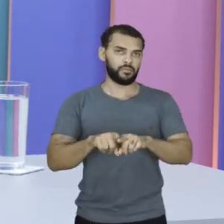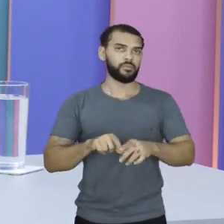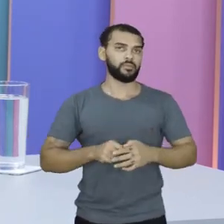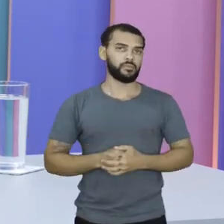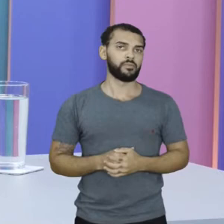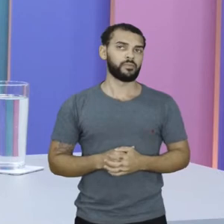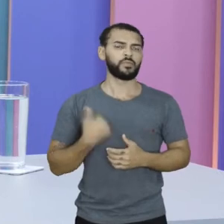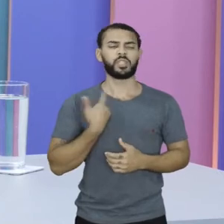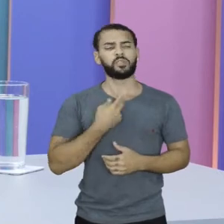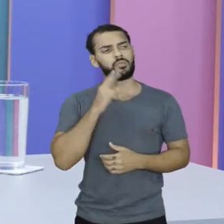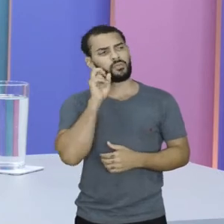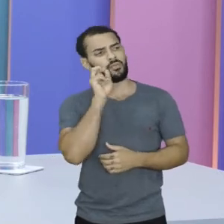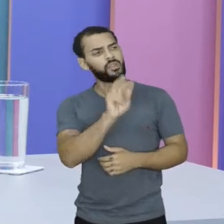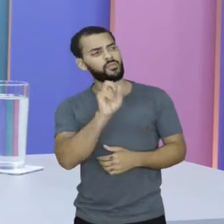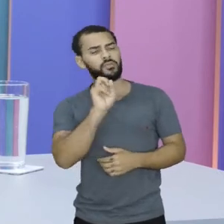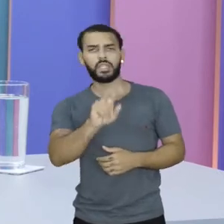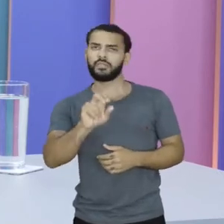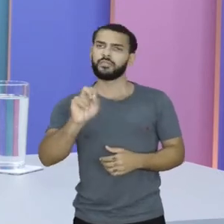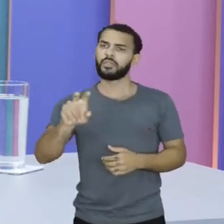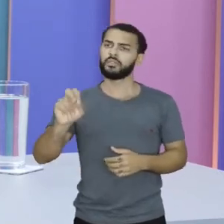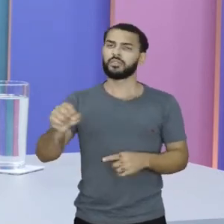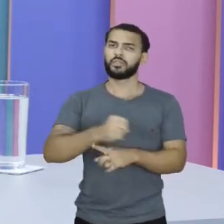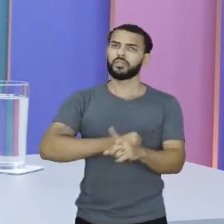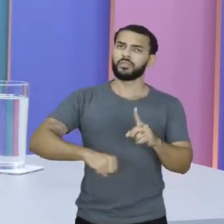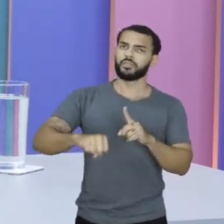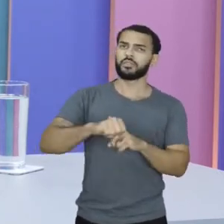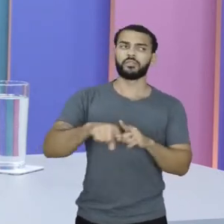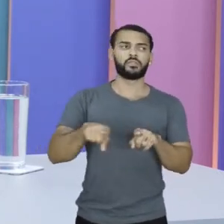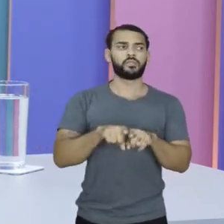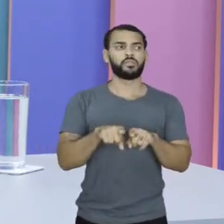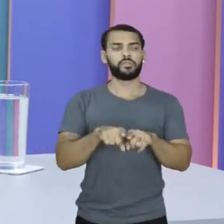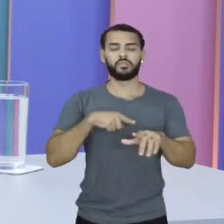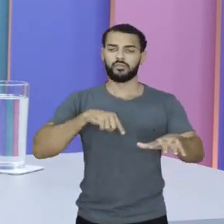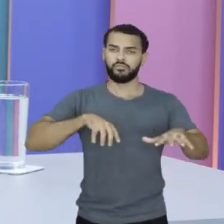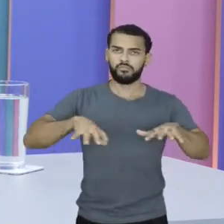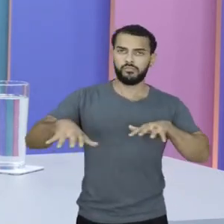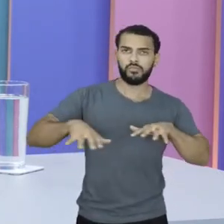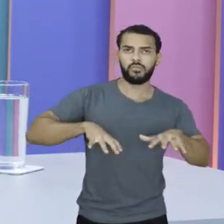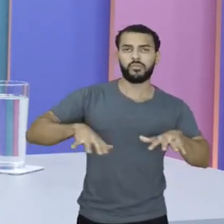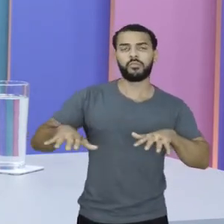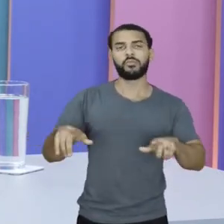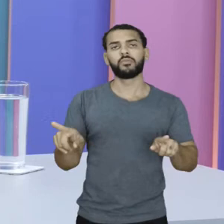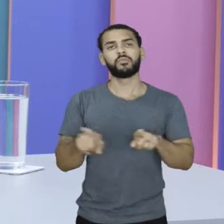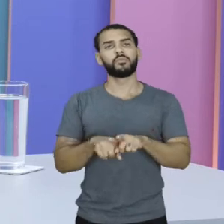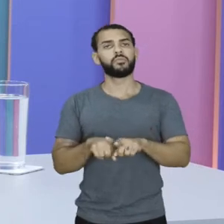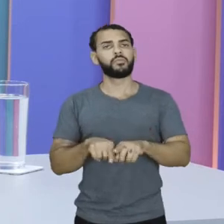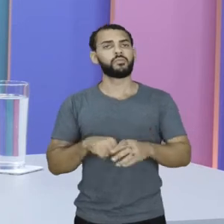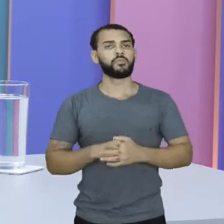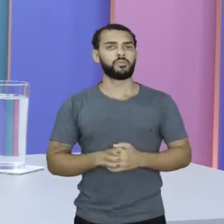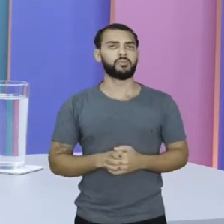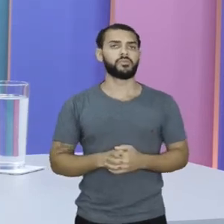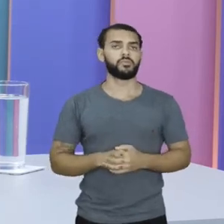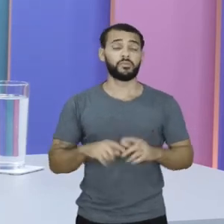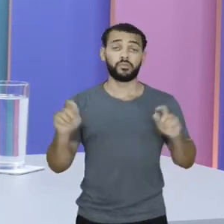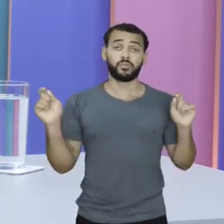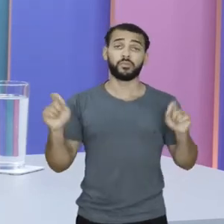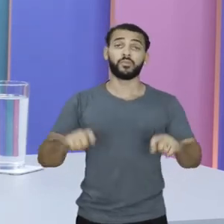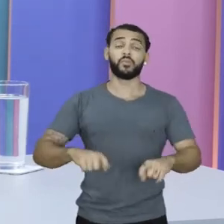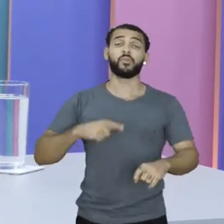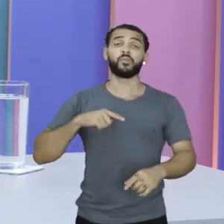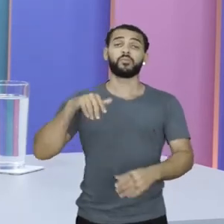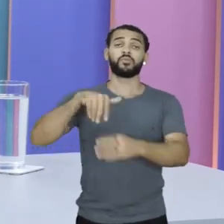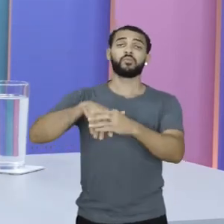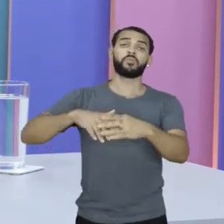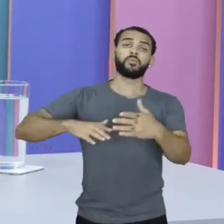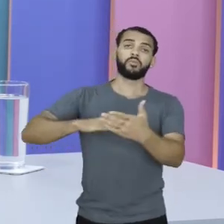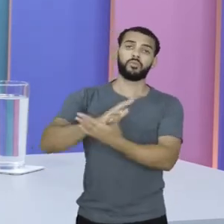e a gente vê a sociedade mobilizada, assim como a sociedade se mobilizou para eleger o presidente